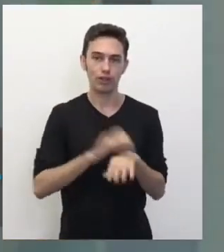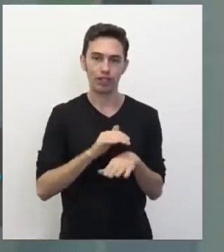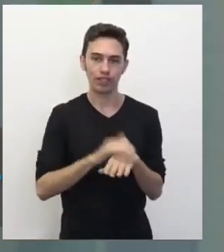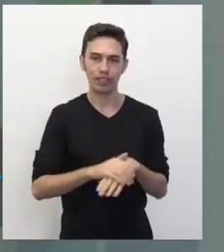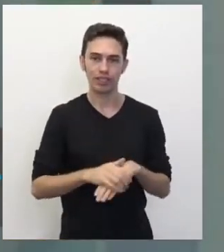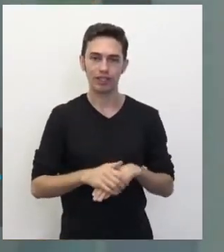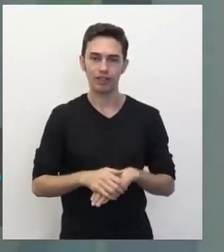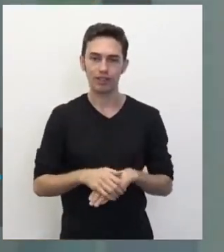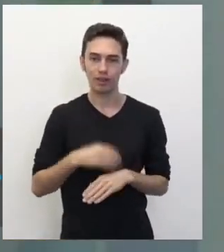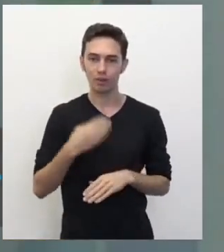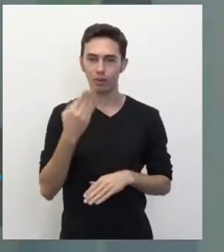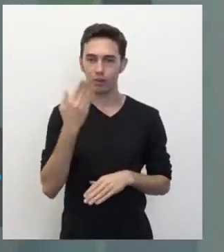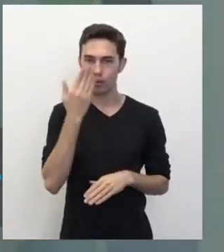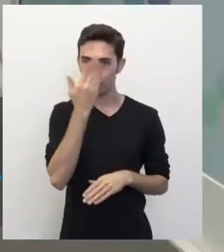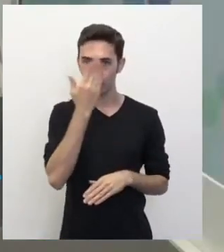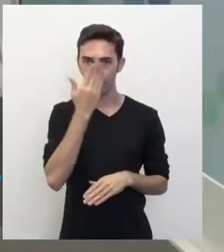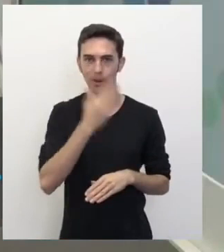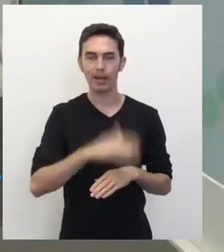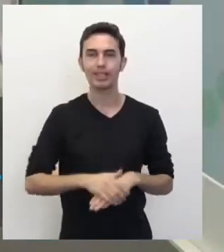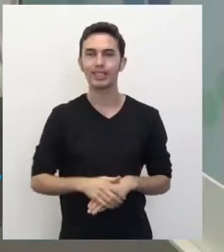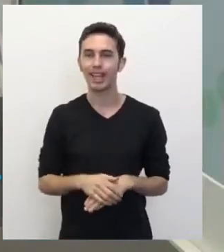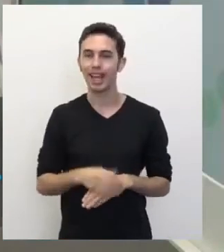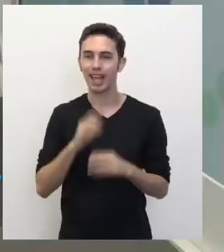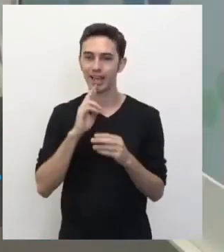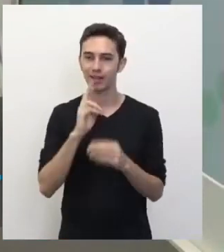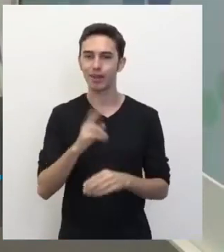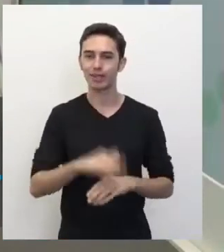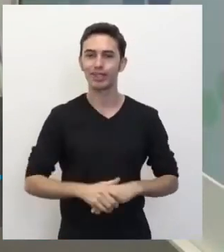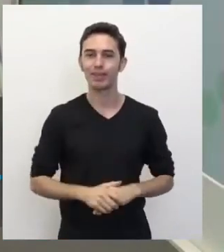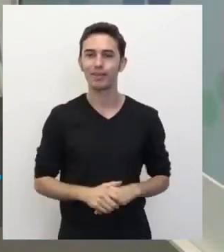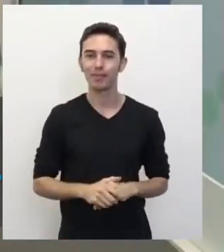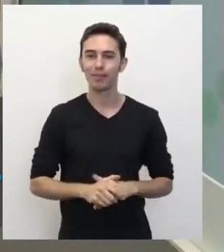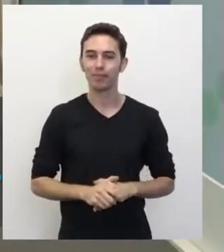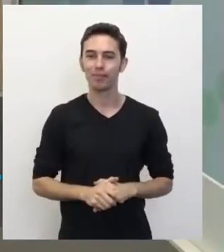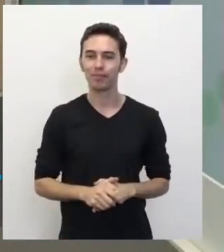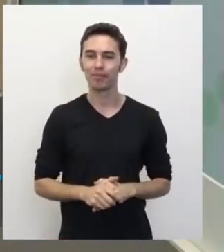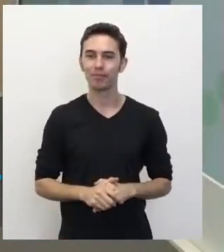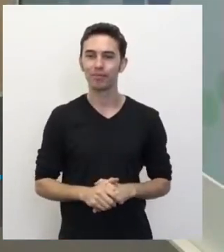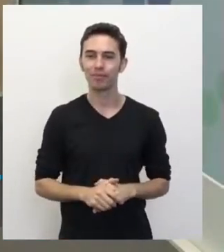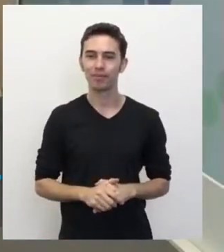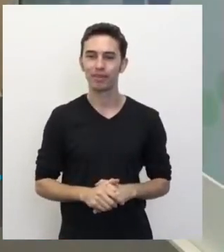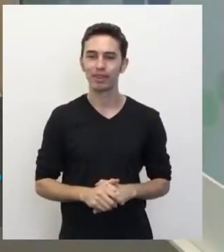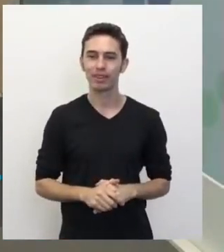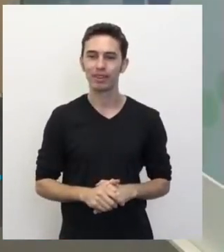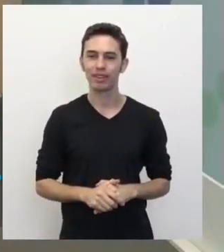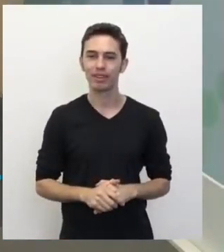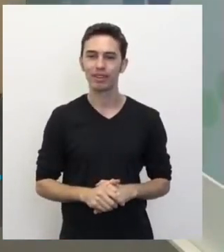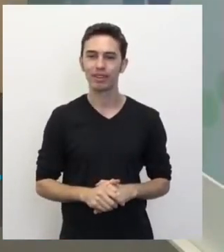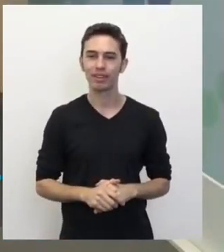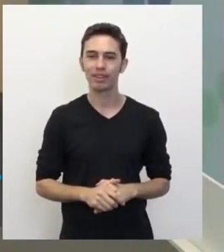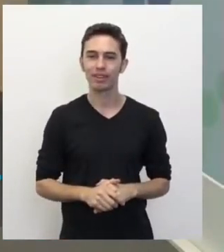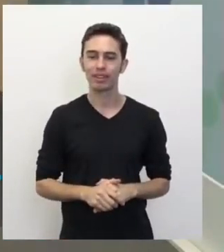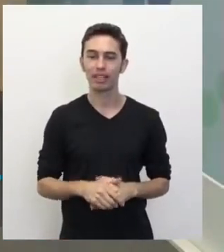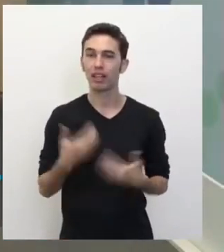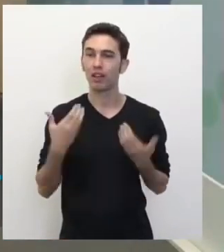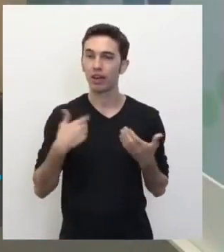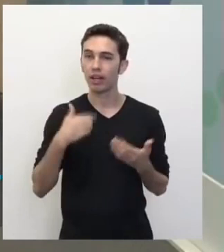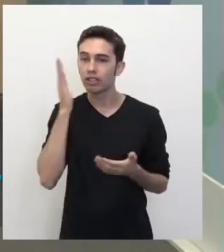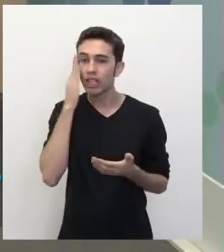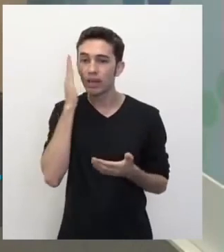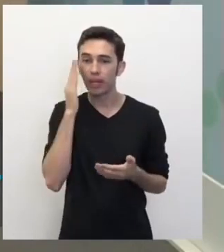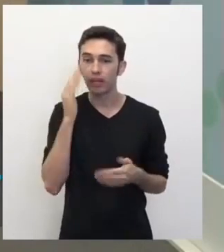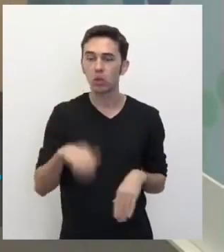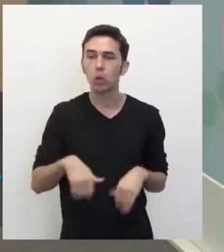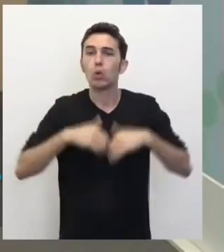tampar a resposta. Vamos ver. Calma aí, vamos fazer assim, ó. Aqui. Então eu quero saber com